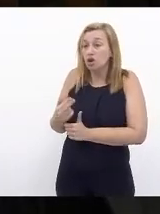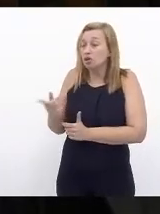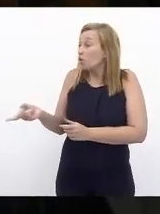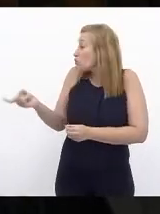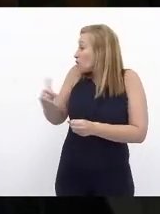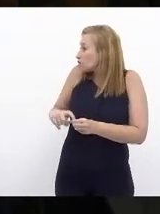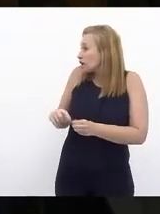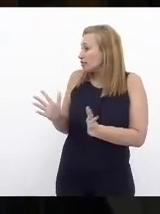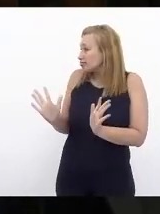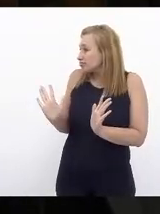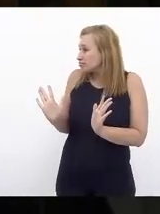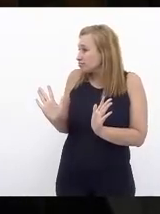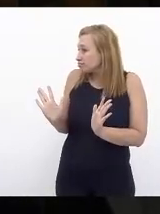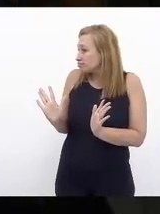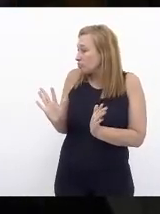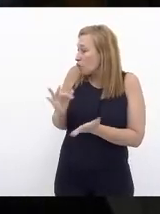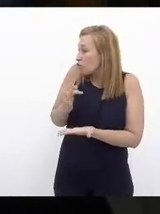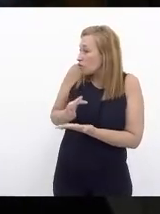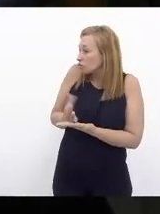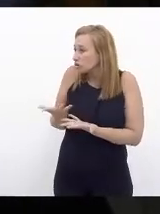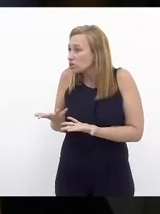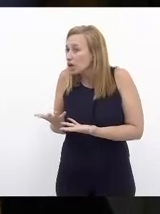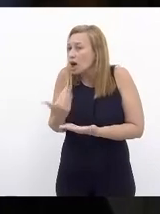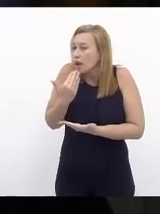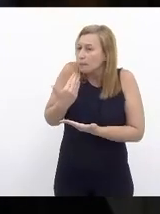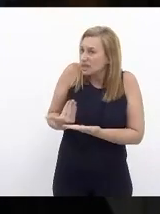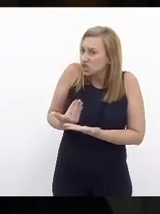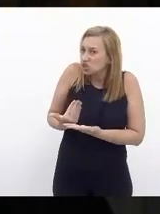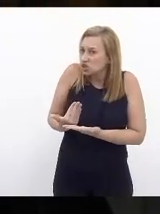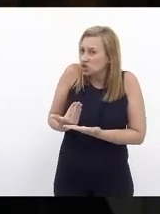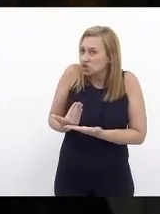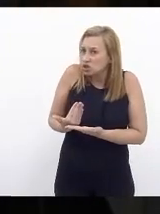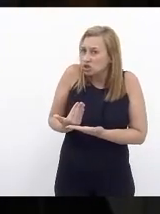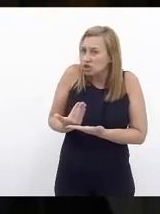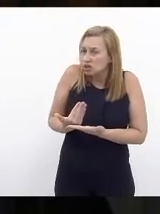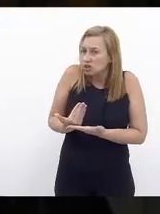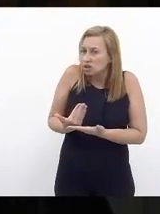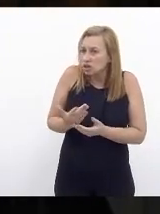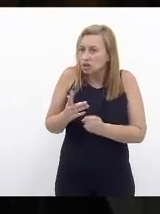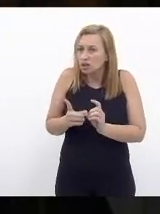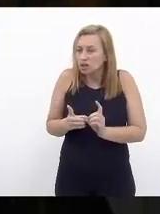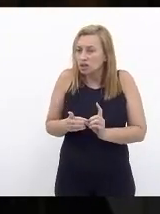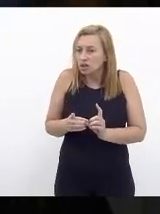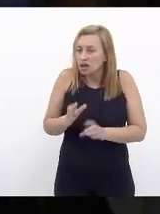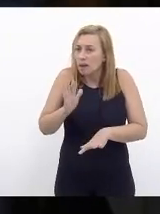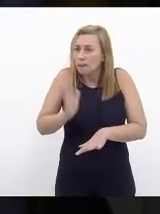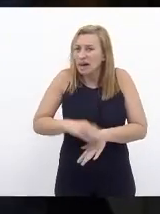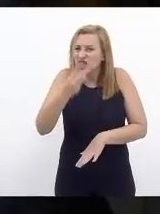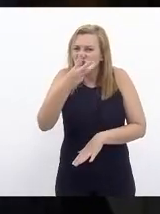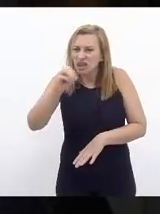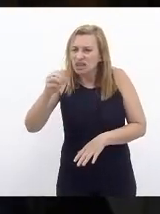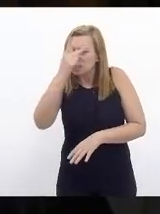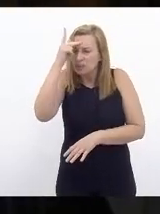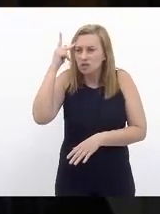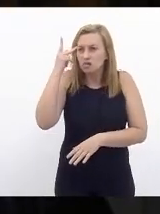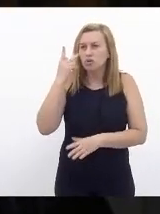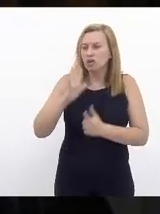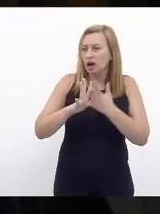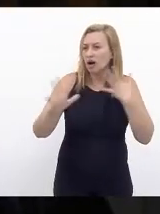faltar. E pedir que ele atendesse, começasse a atender, porque tinha mais de 300 pessoas nessa